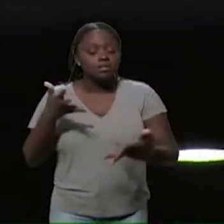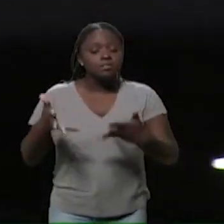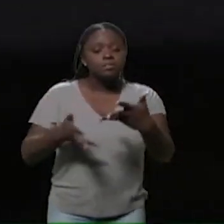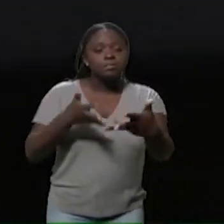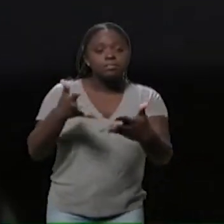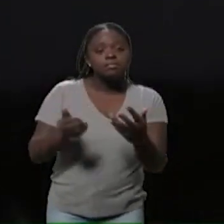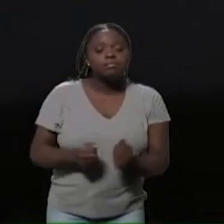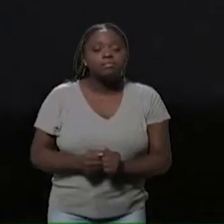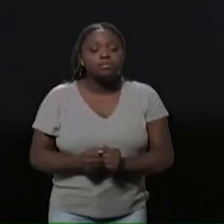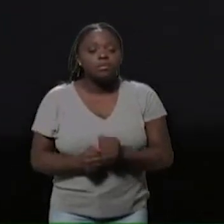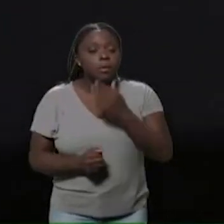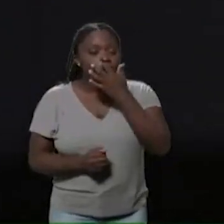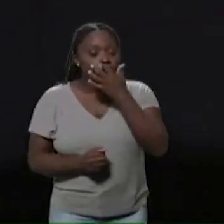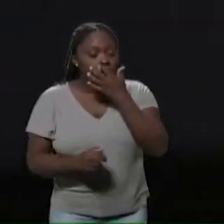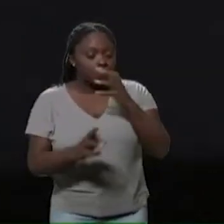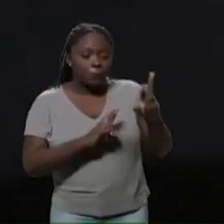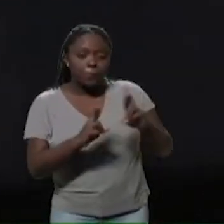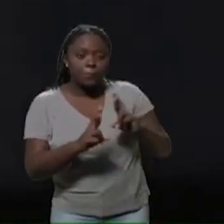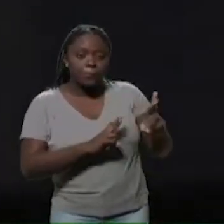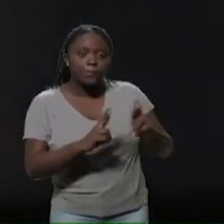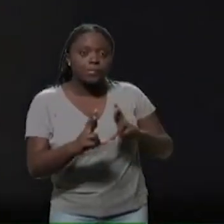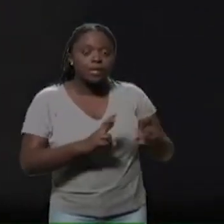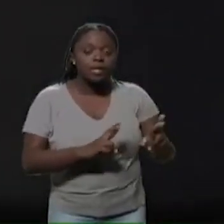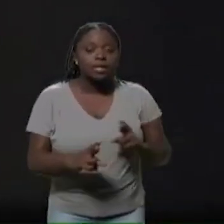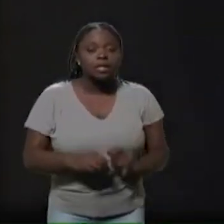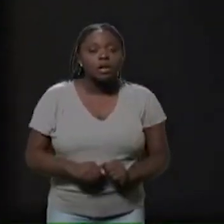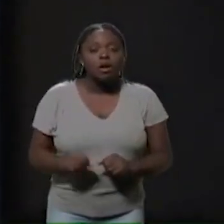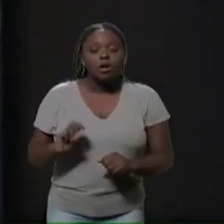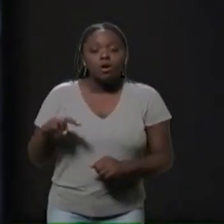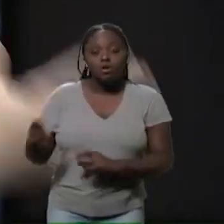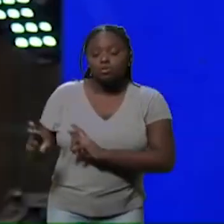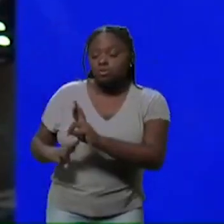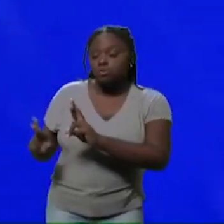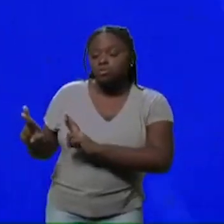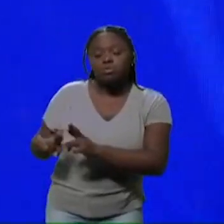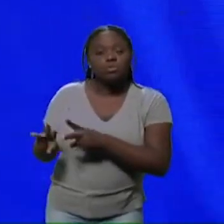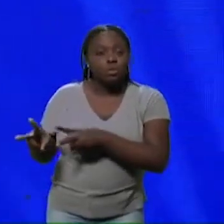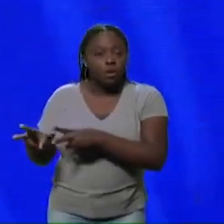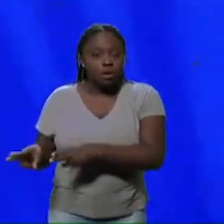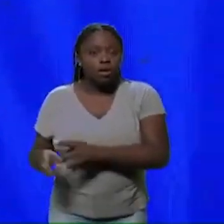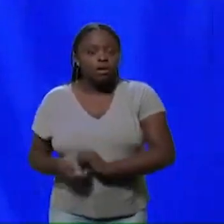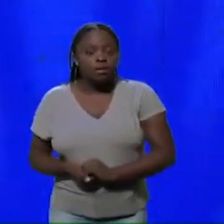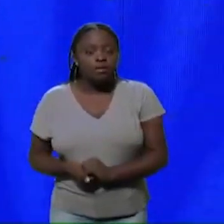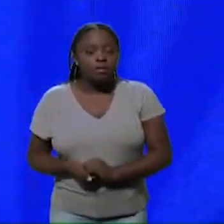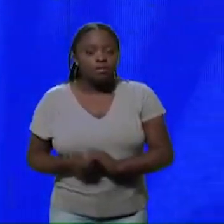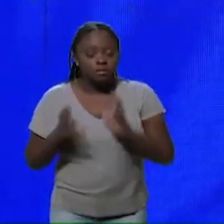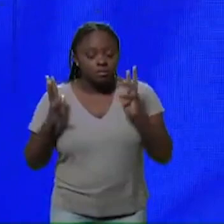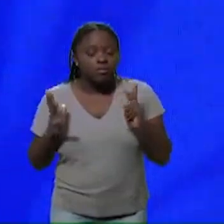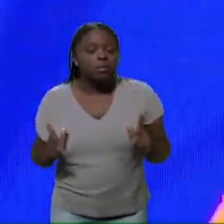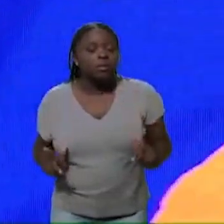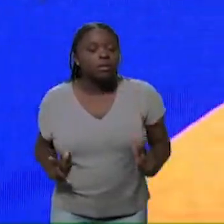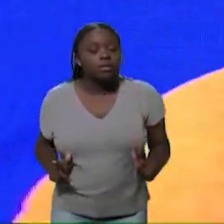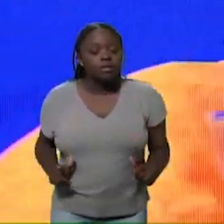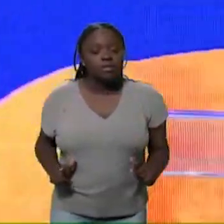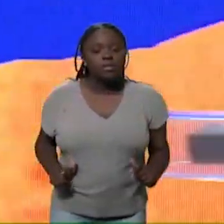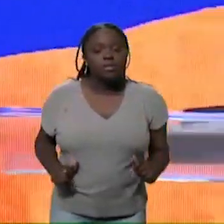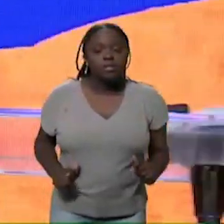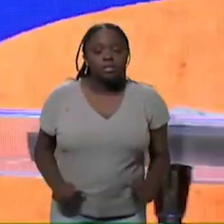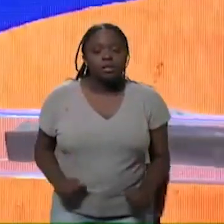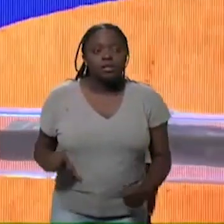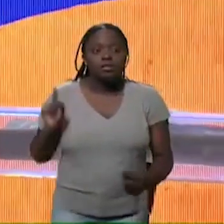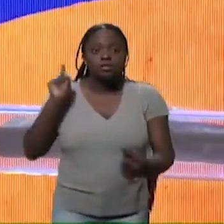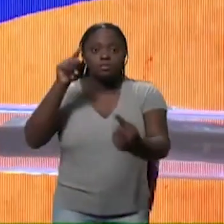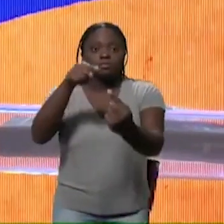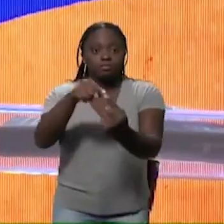Pureza no relacionamento com o sexo oposto. Pureza com o mesmo sexo. Pureza. Pureza nas